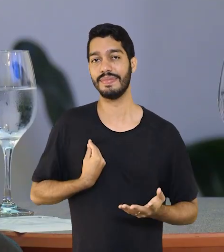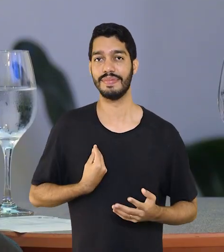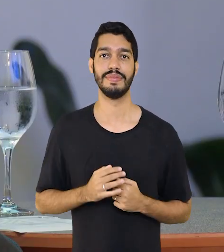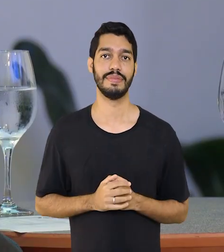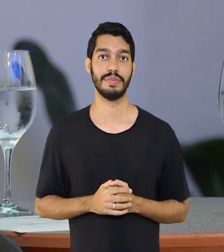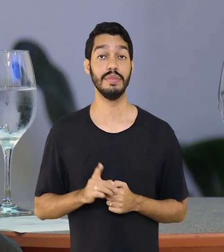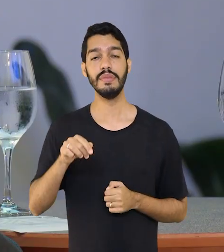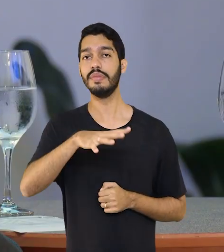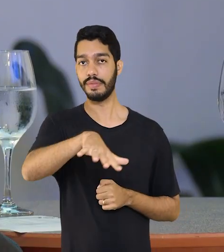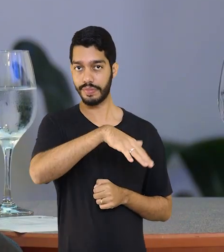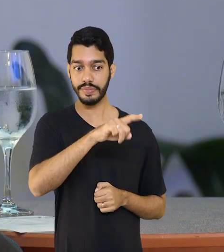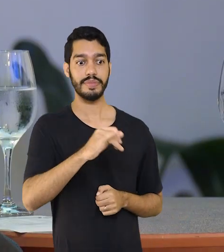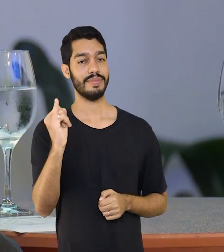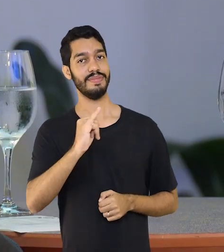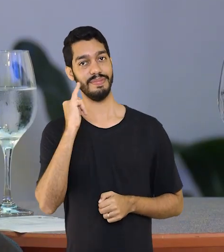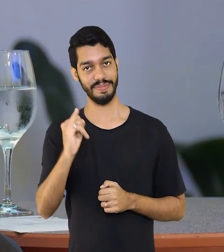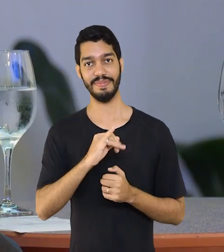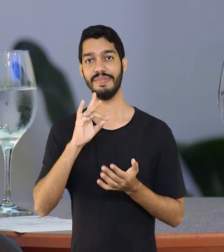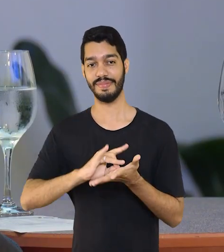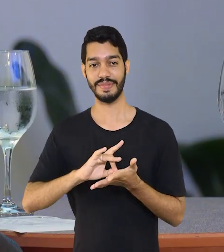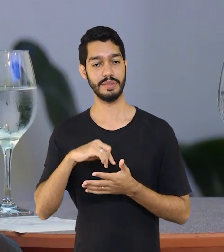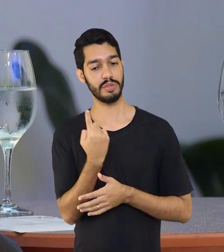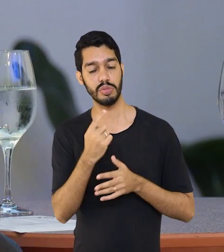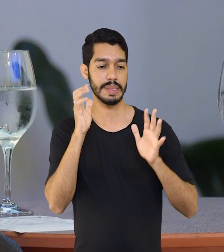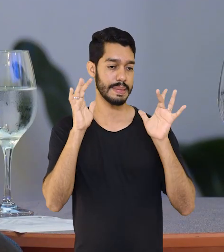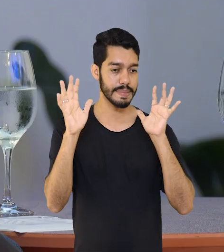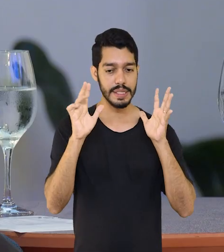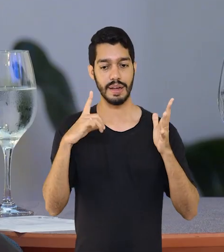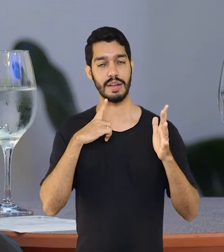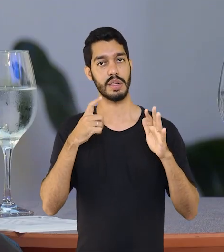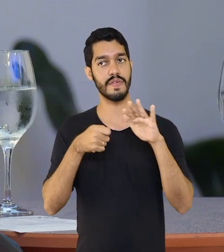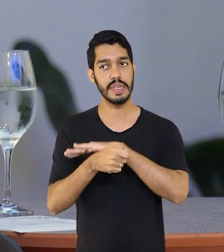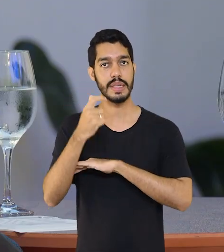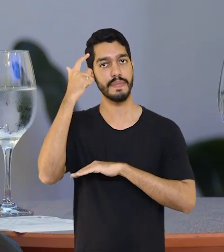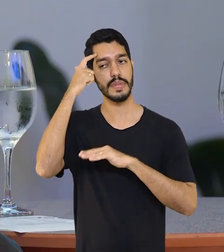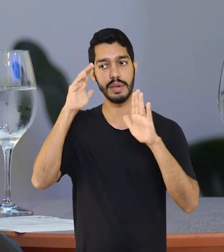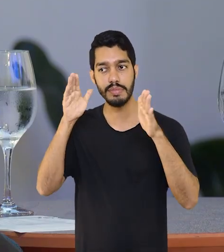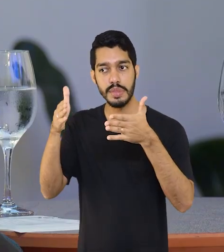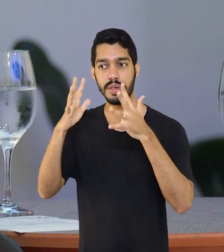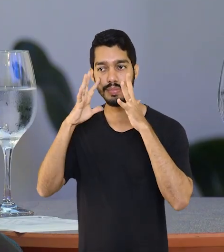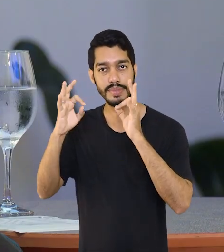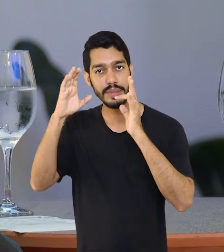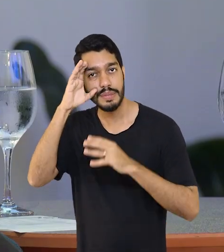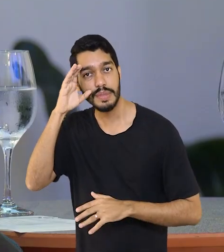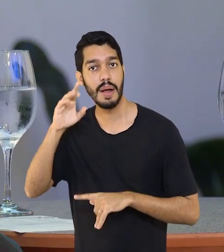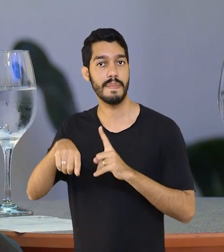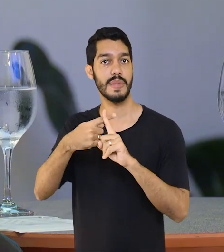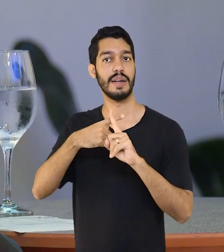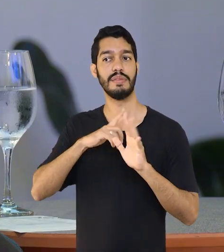acho que é uma área que é extremamente importante da gente investir, estar